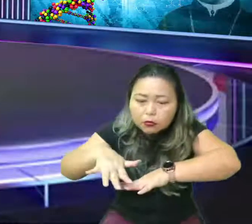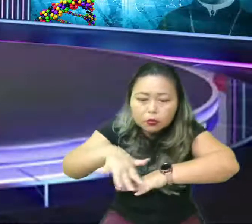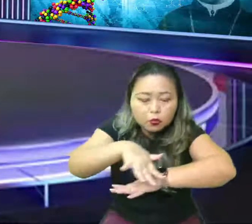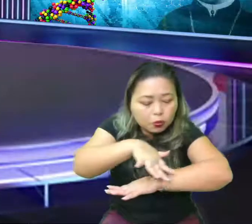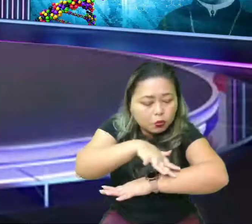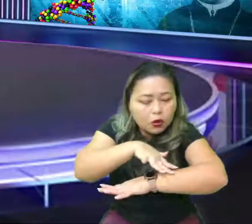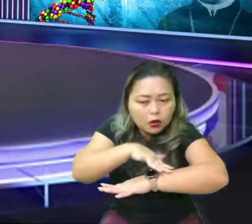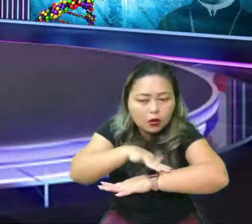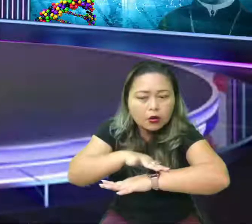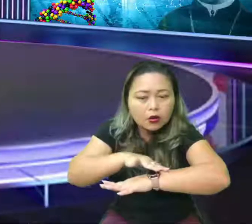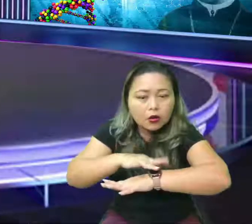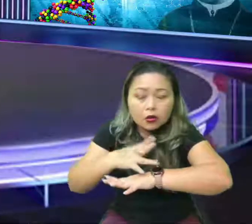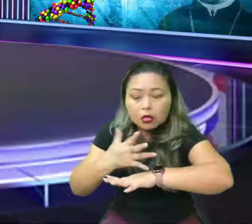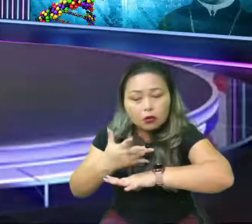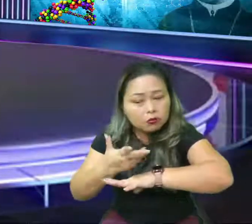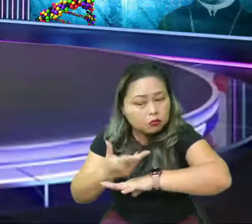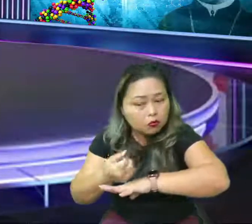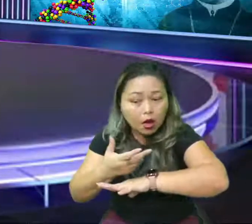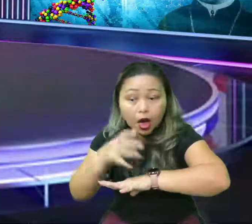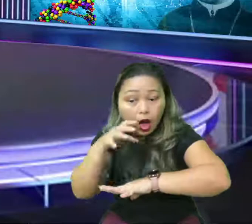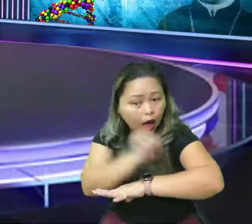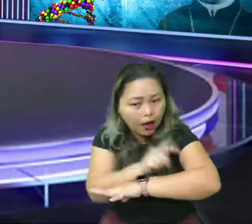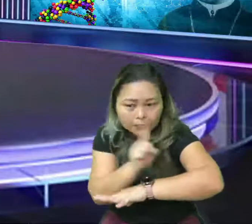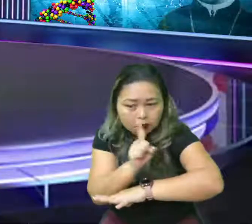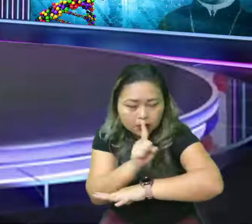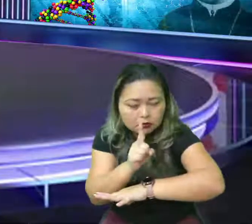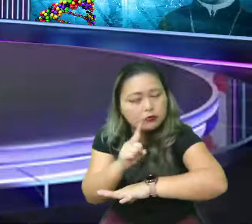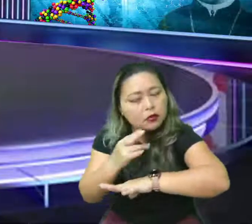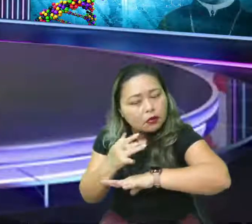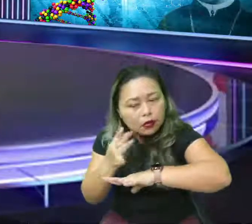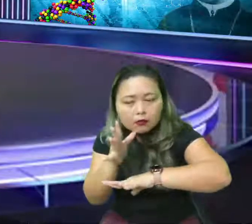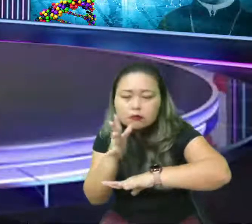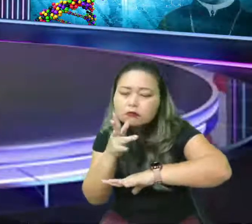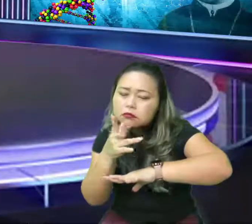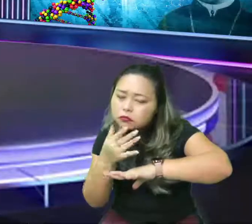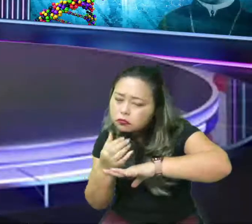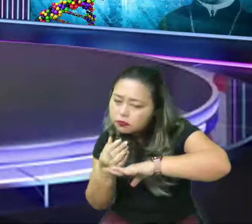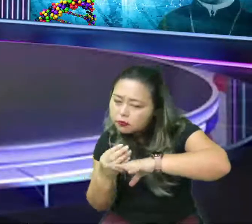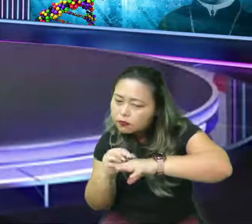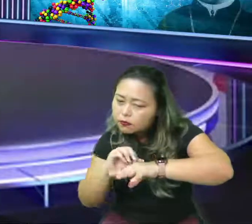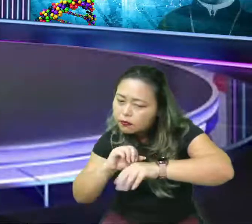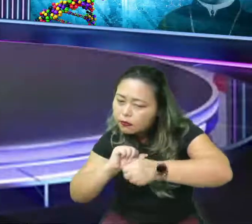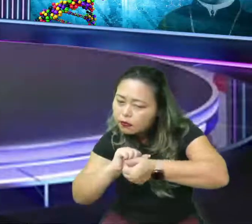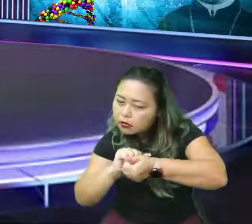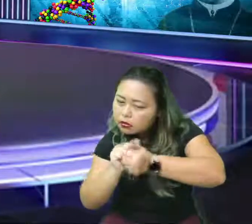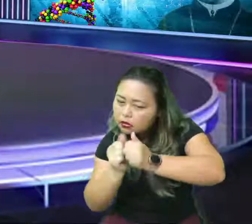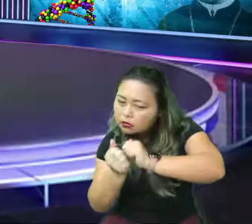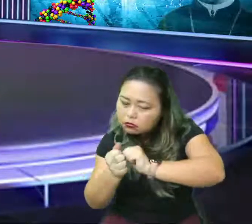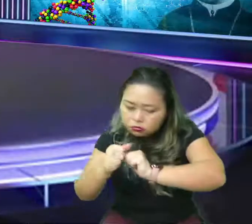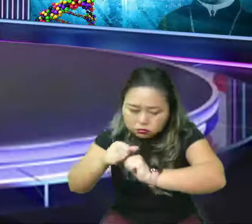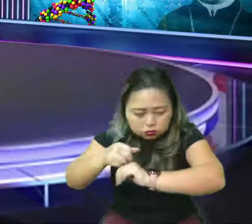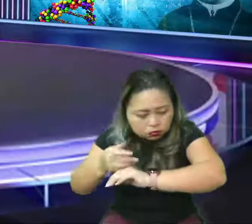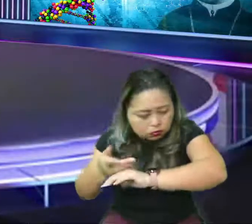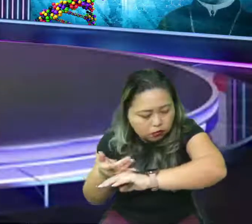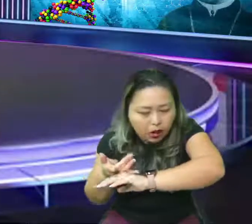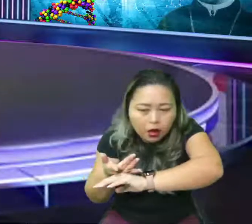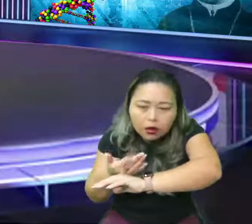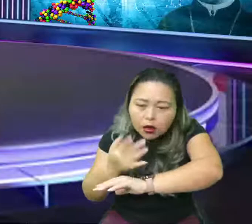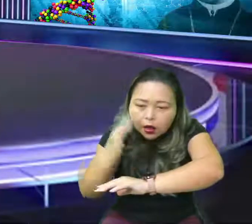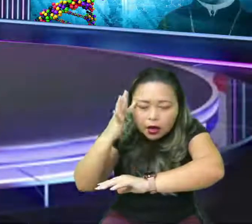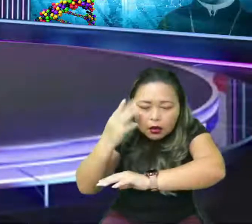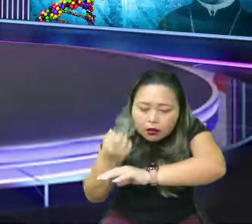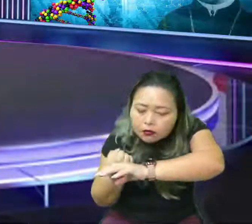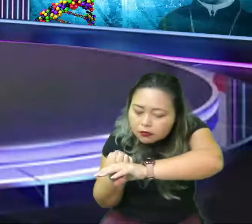Não assim espontaneamente, nem rapidamente, mas houve um processo de transformações que deu origem